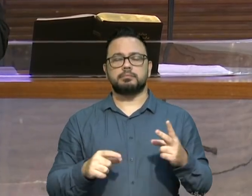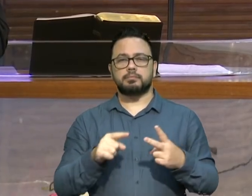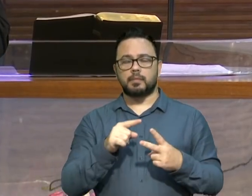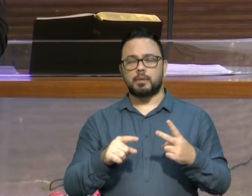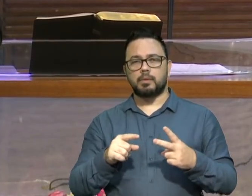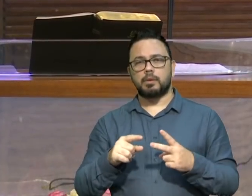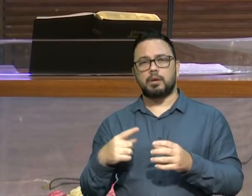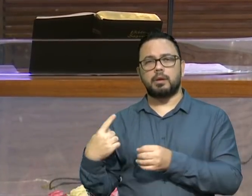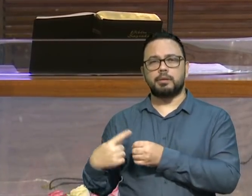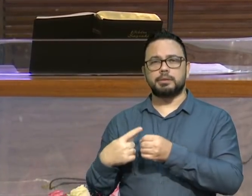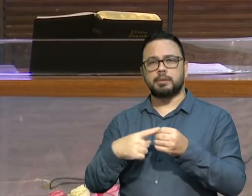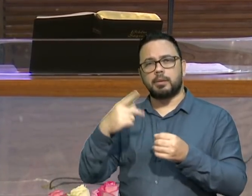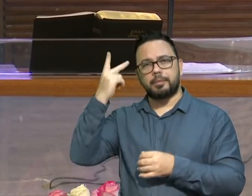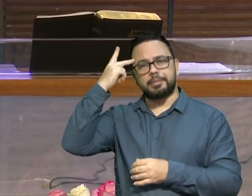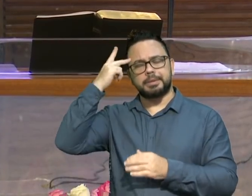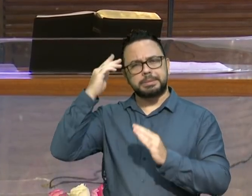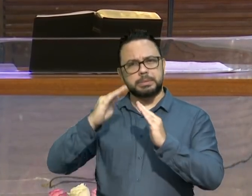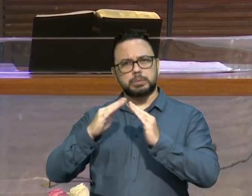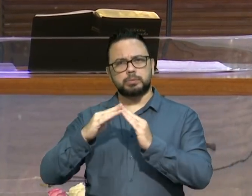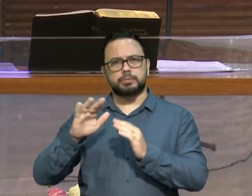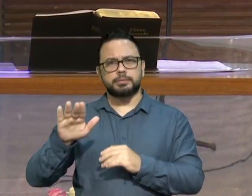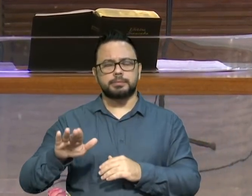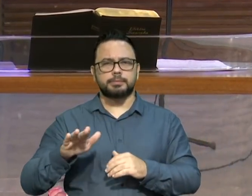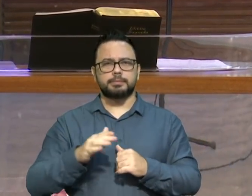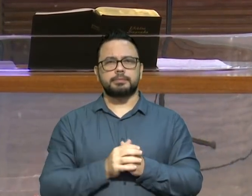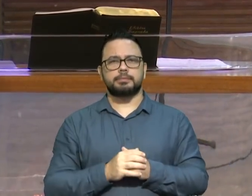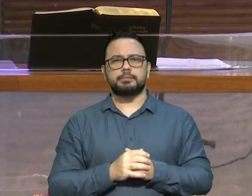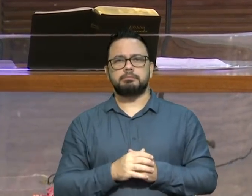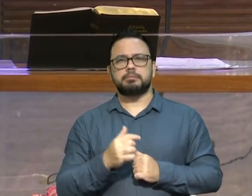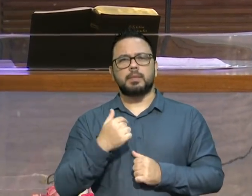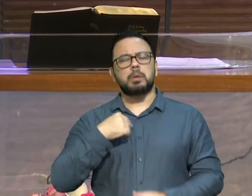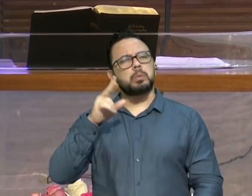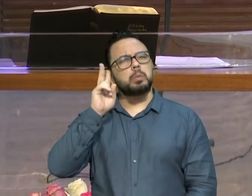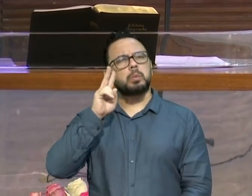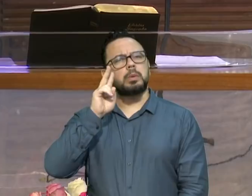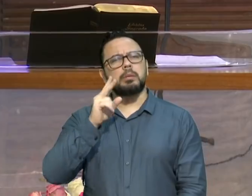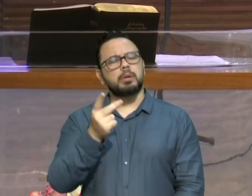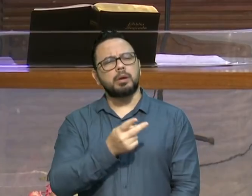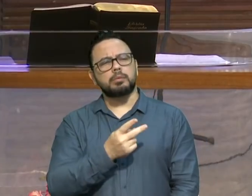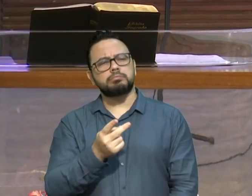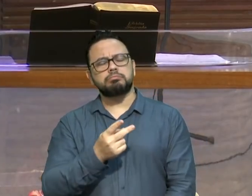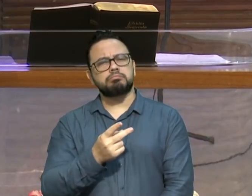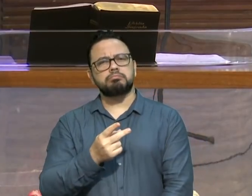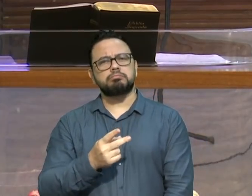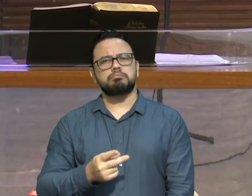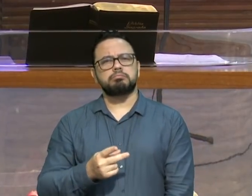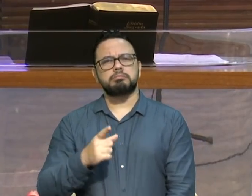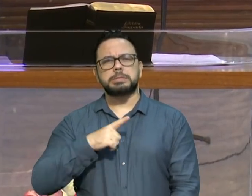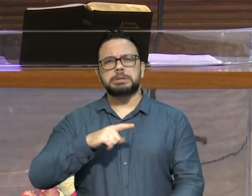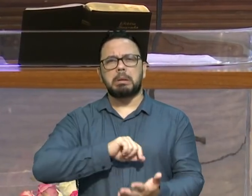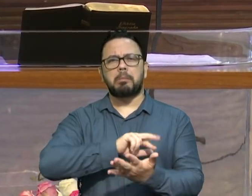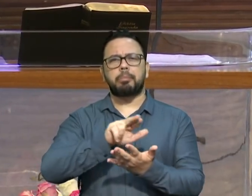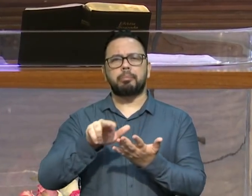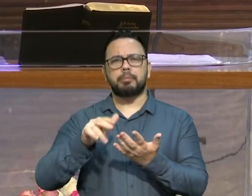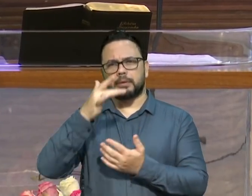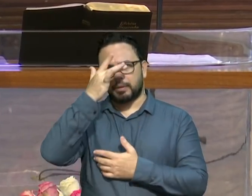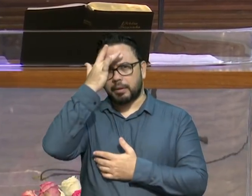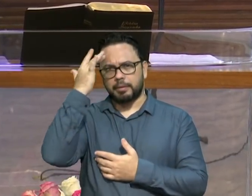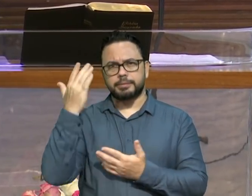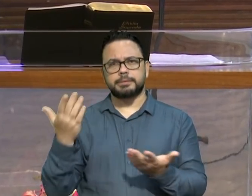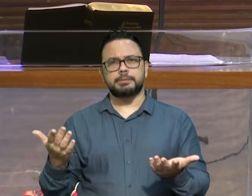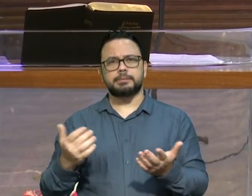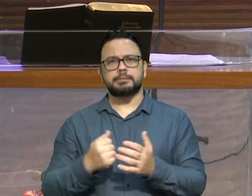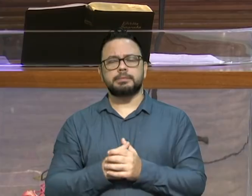Hortolândia onde eu tinha sido pastor e eu não lembrava deles direito a muitas pessoas o pastor ali no